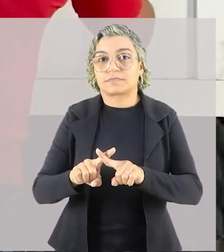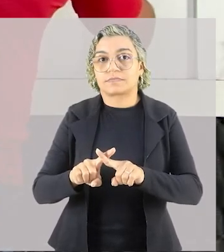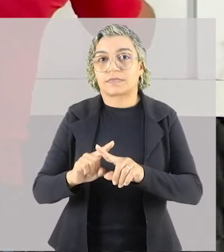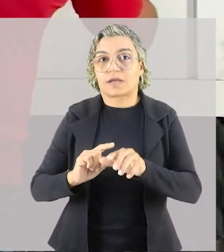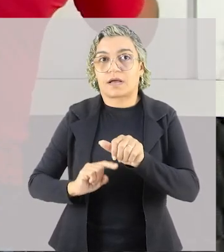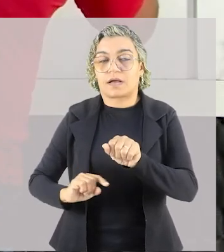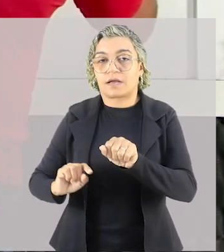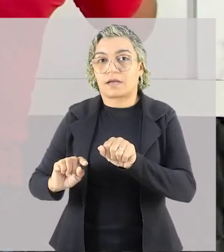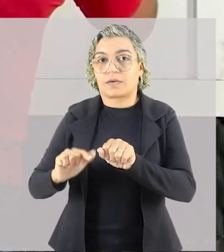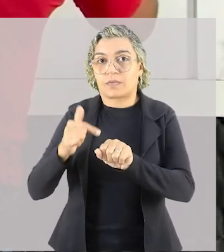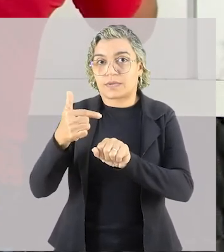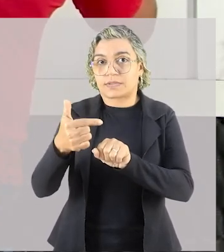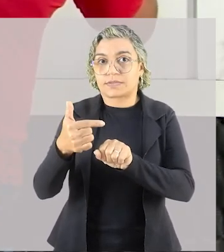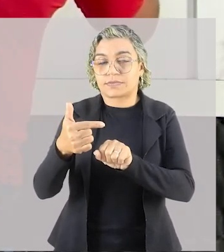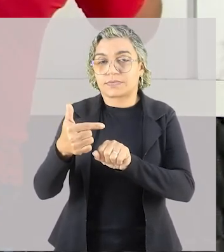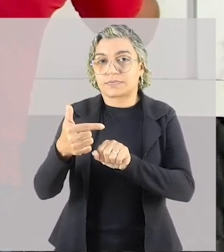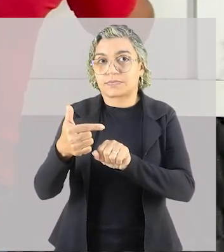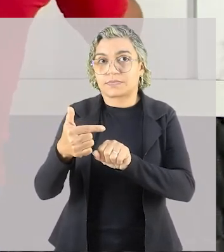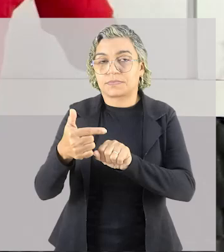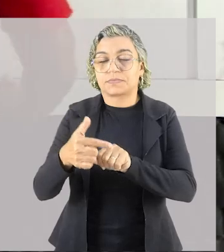quadrado,